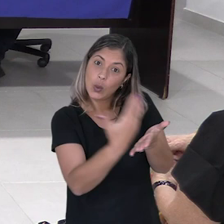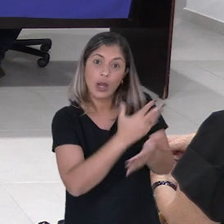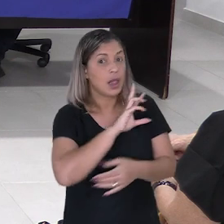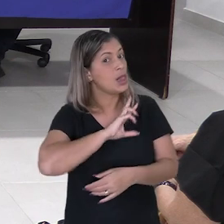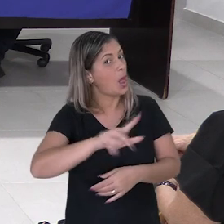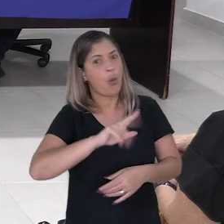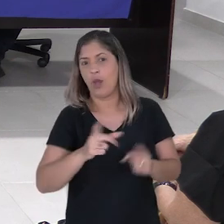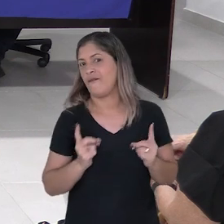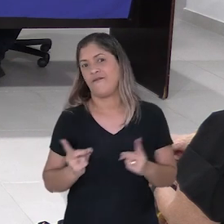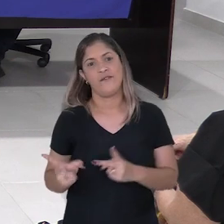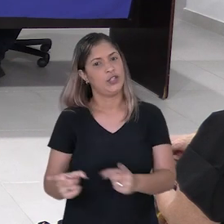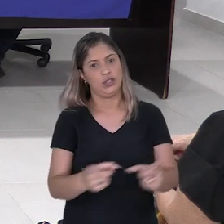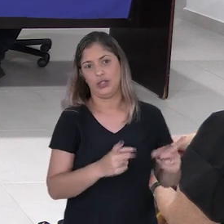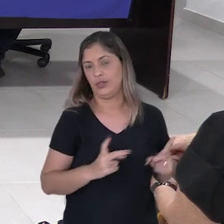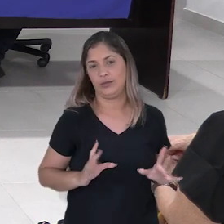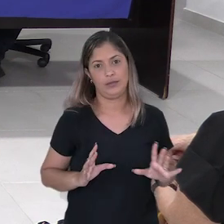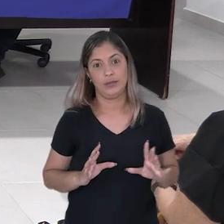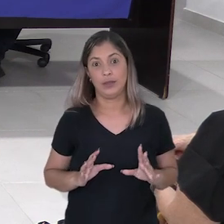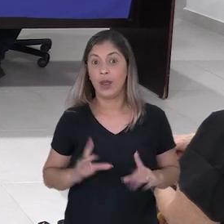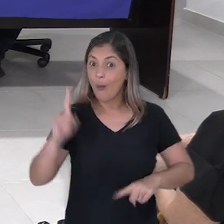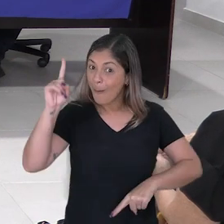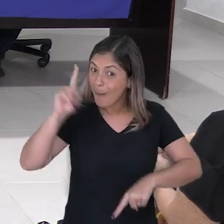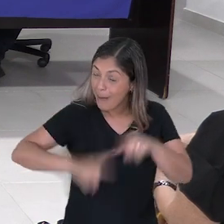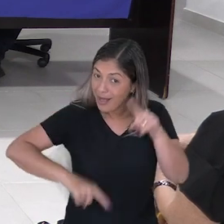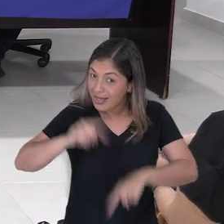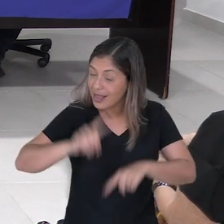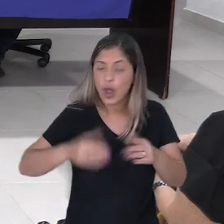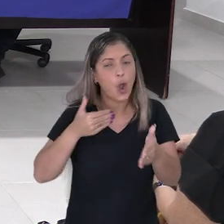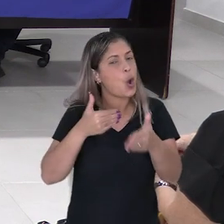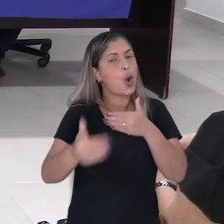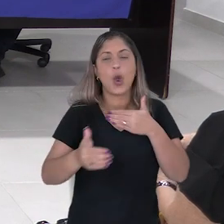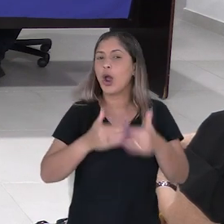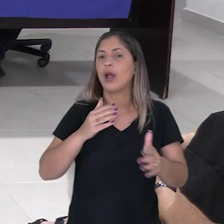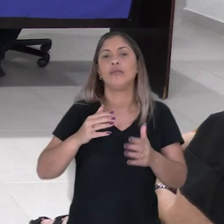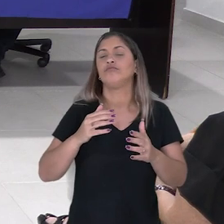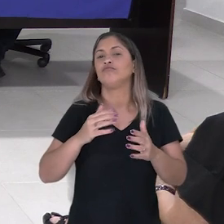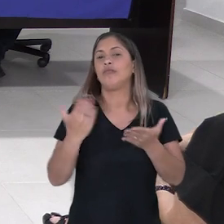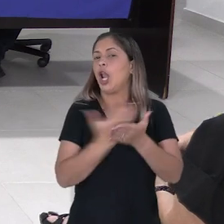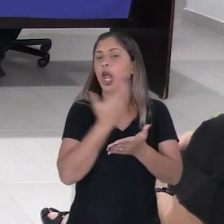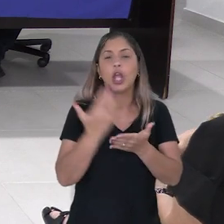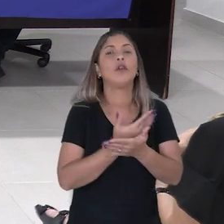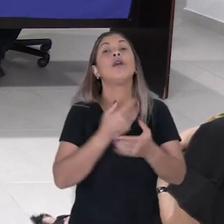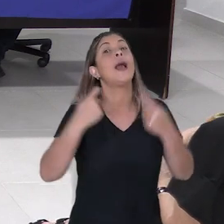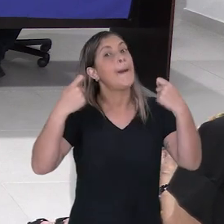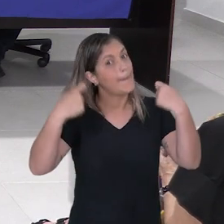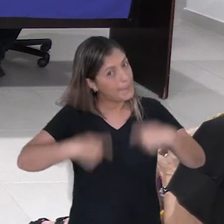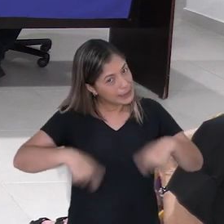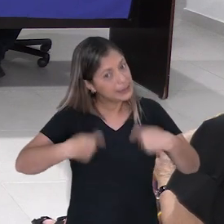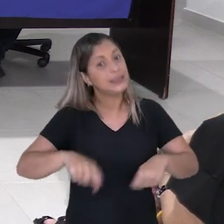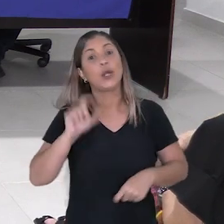ser vendido. Tá? Todo o material, qualquer obra que a gente faça lá, tem que